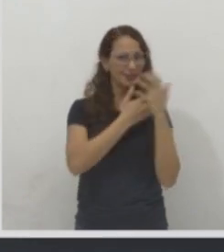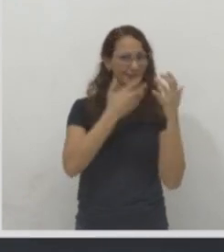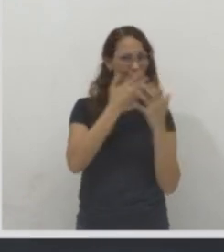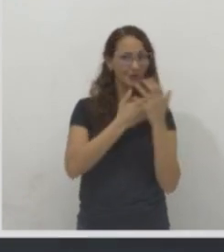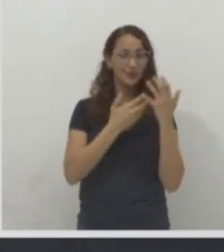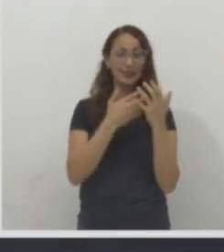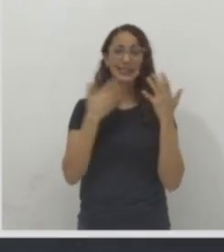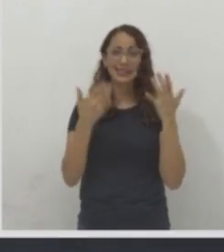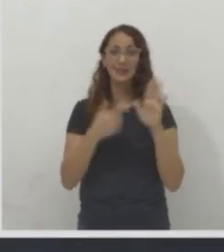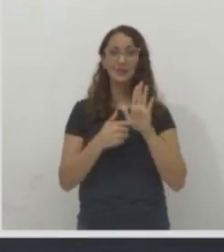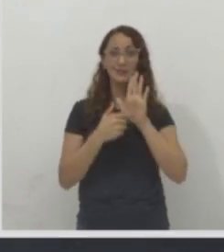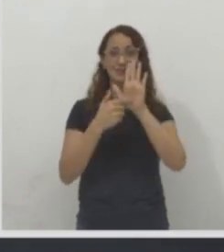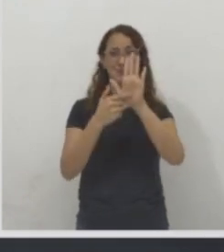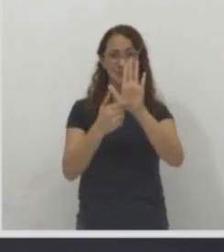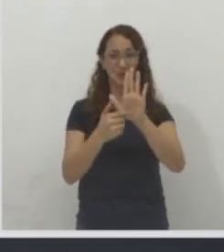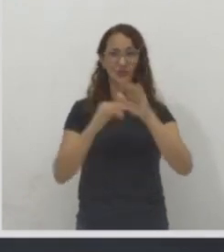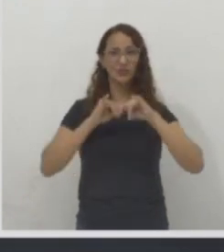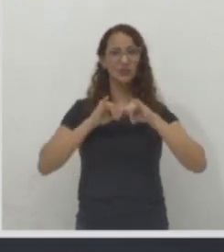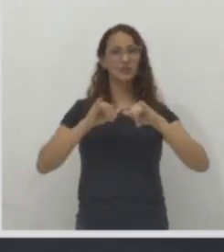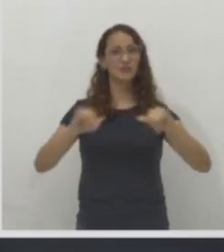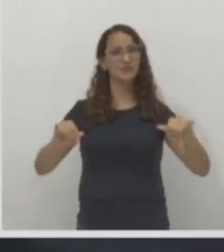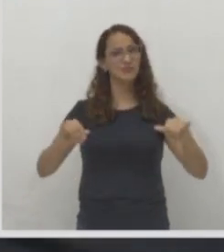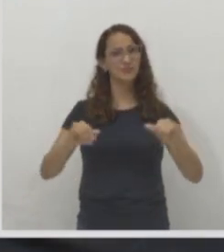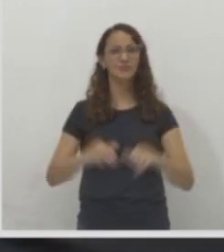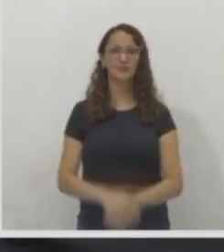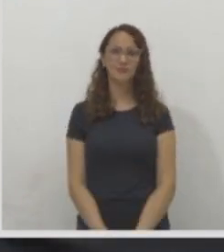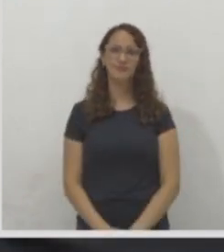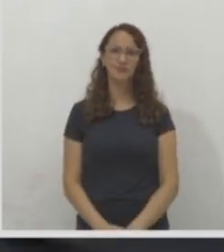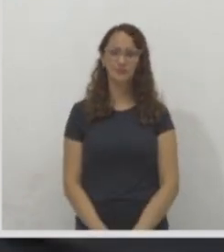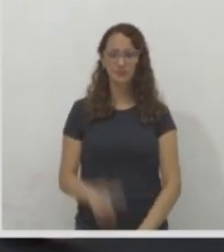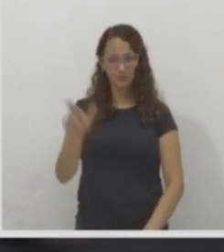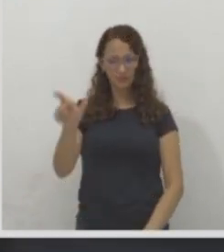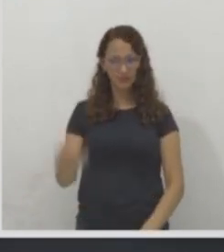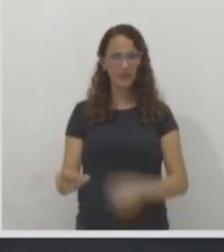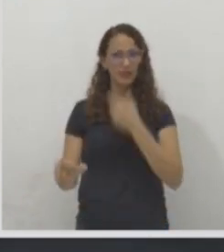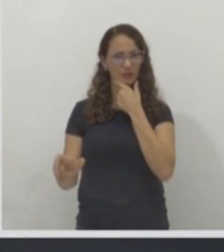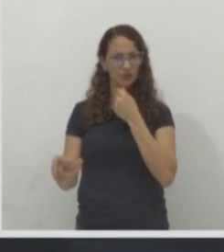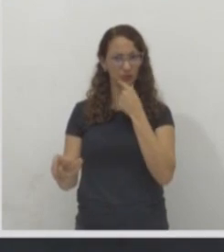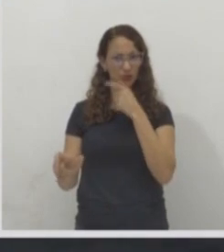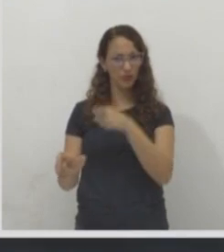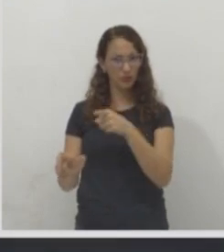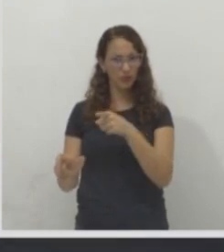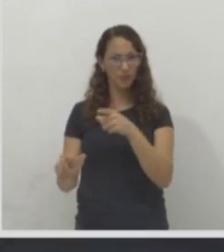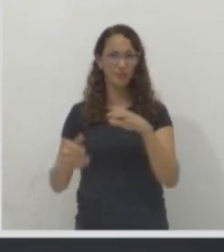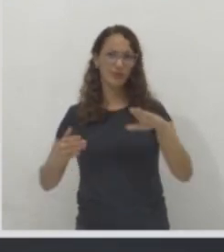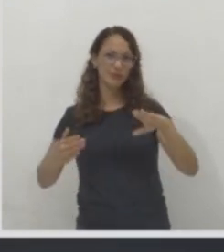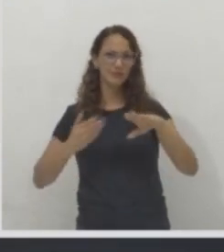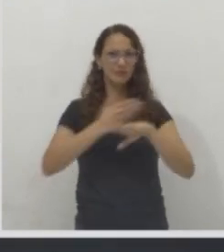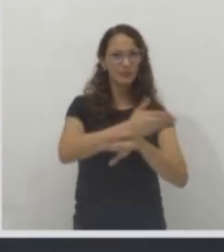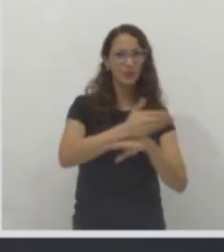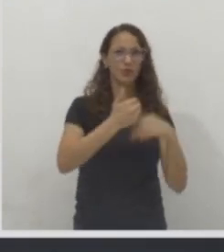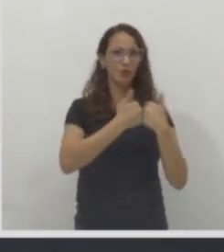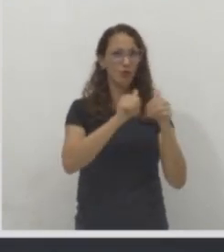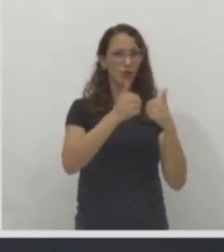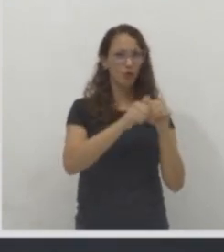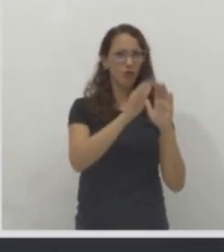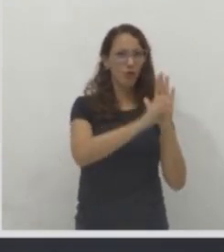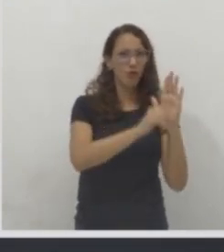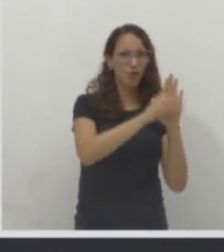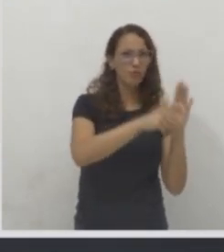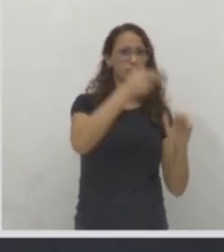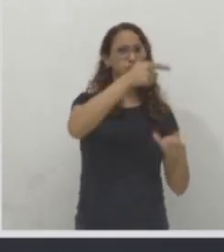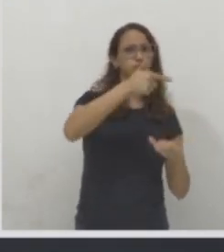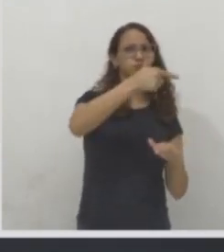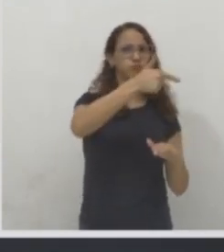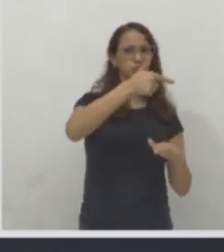John Lennon, este rapaz, sequestrou um ônibus que estava com passageiros